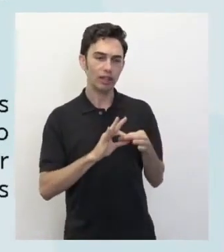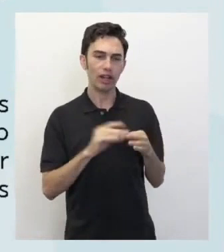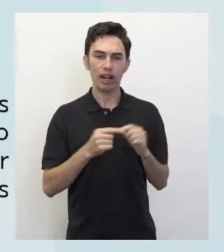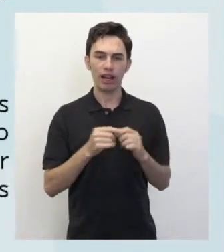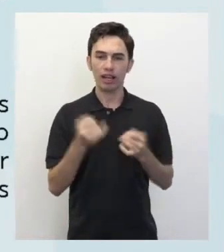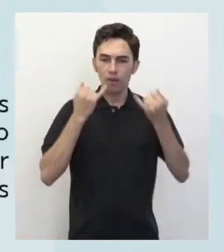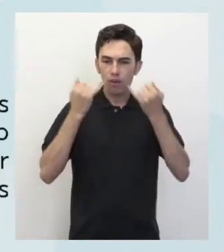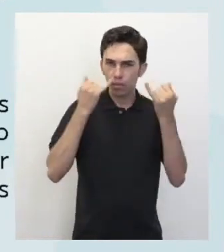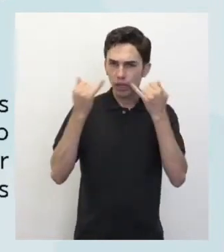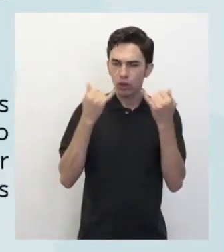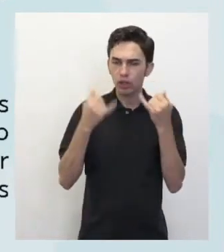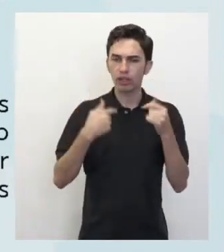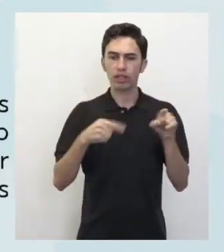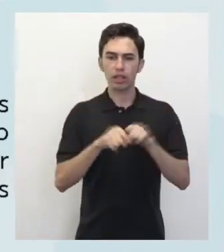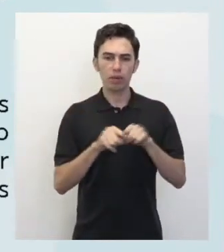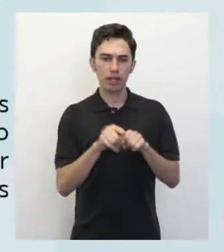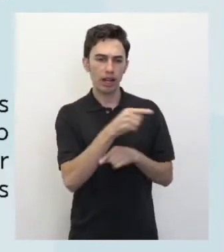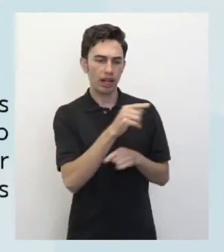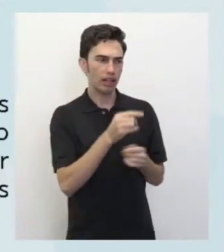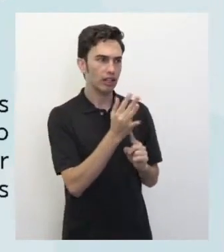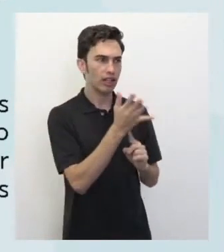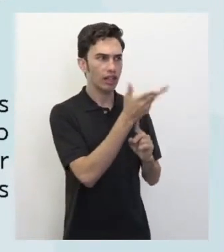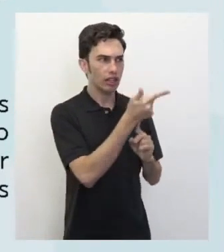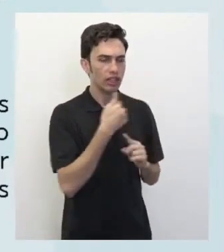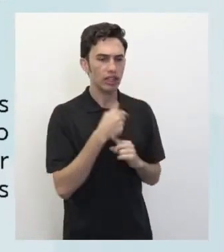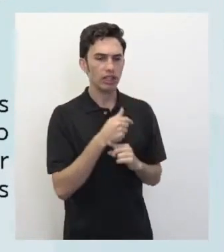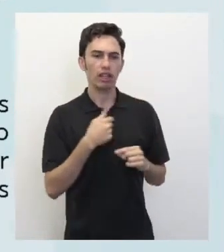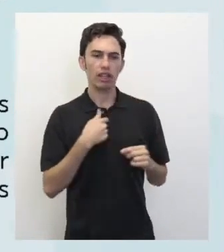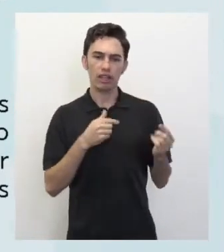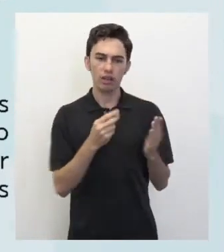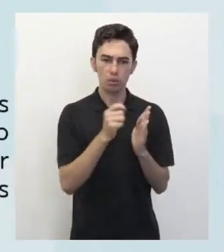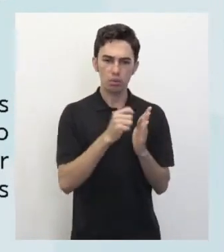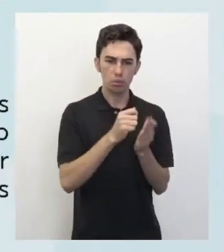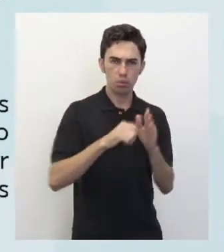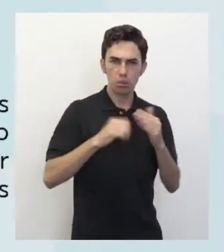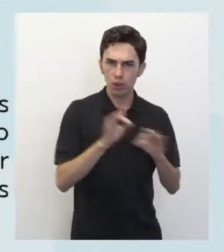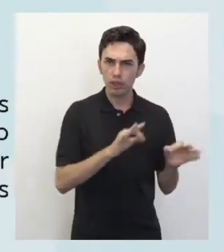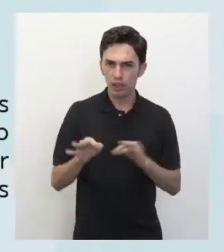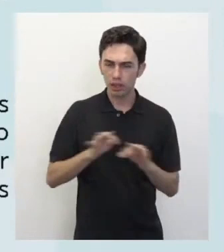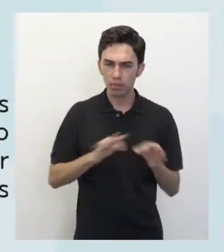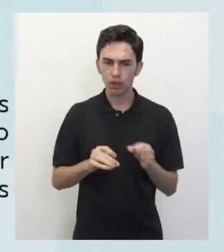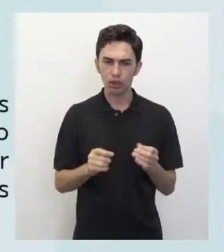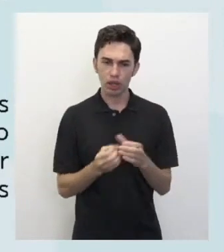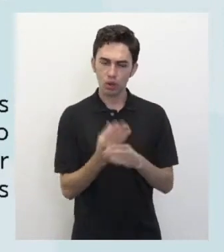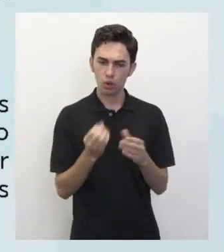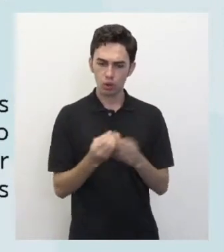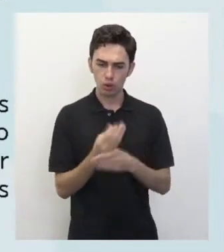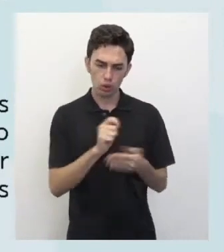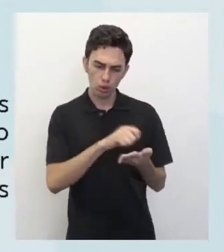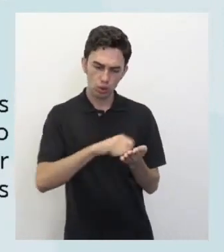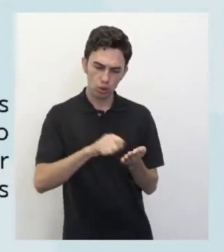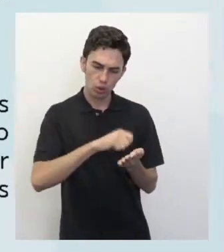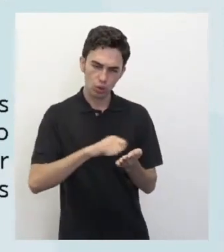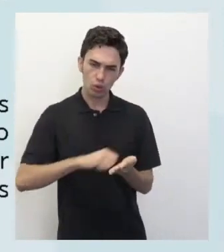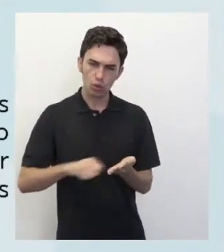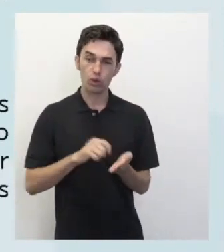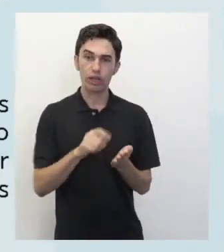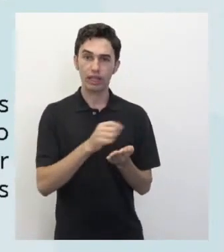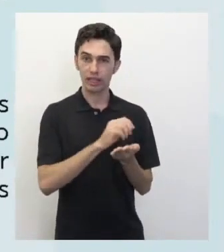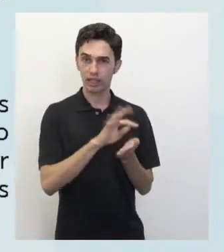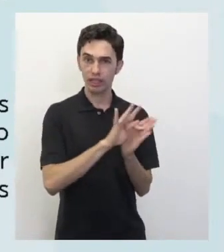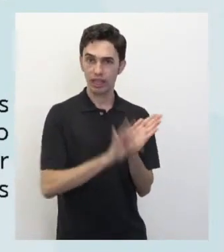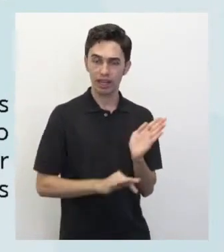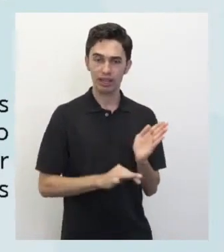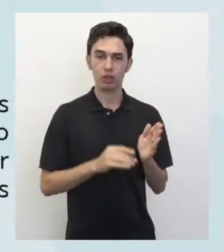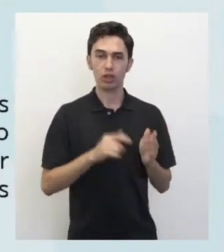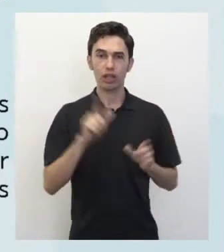concepções artísticas e procedimentos de construção do texto literário, com os contextos de produção, para